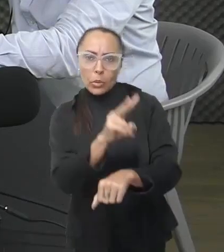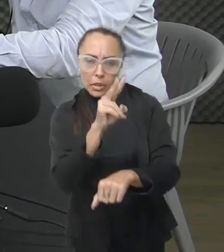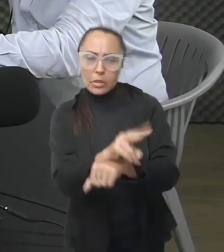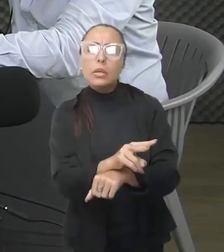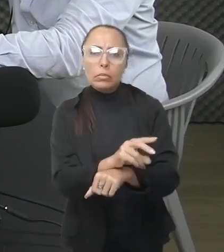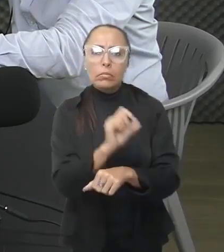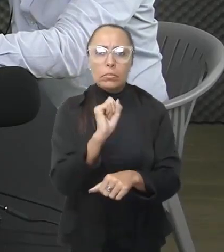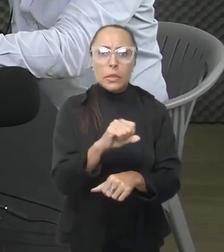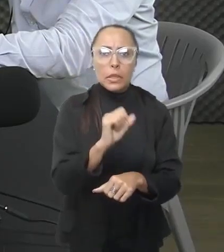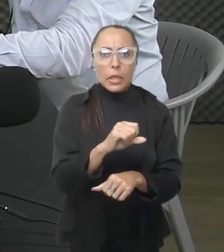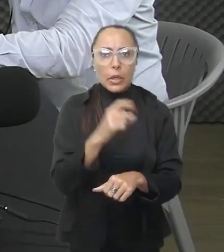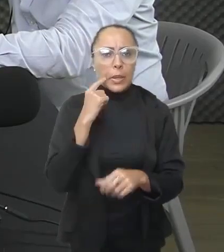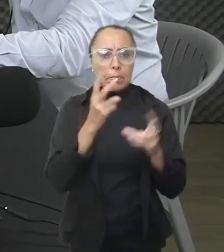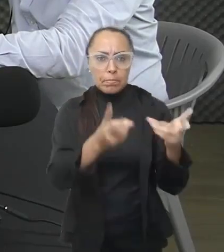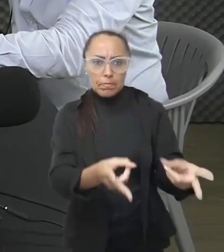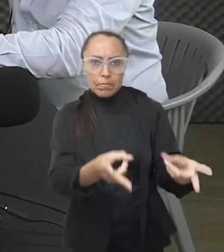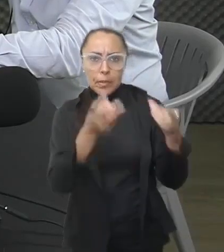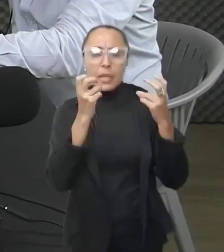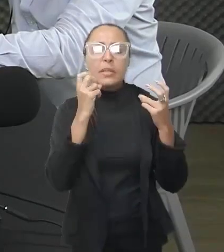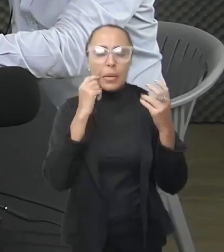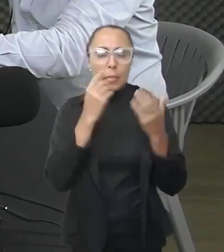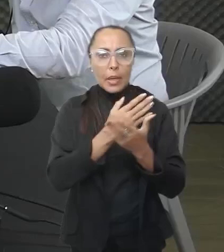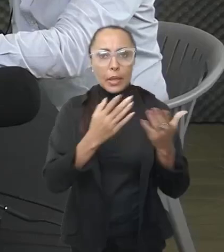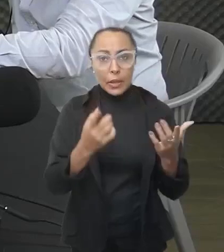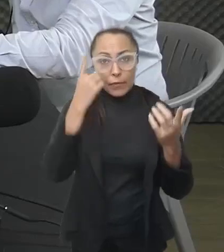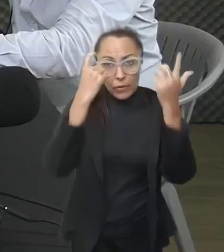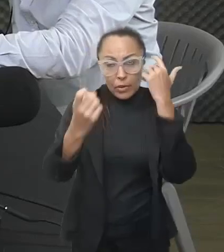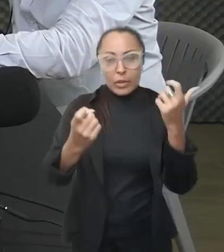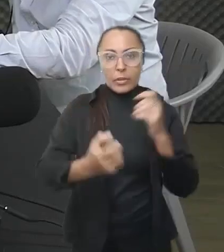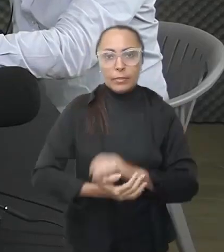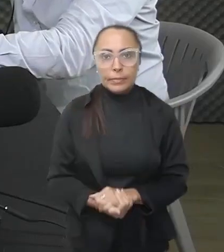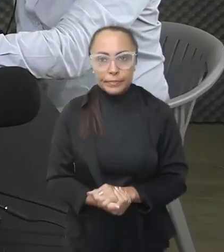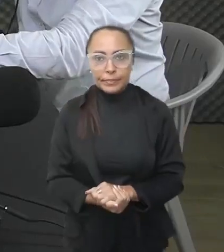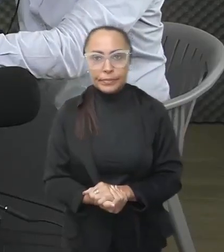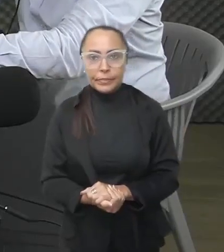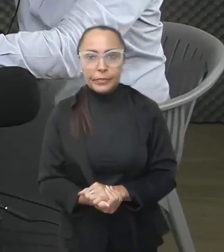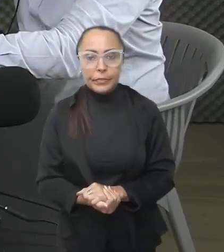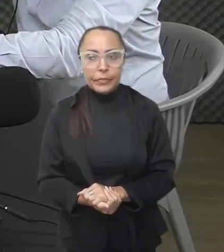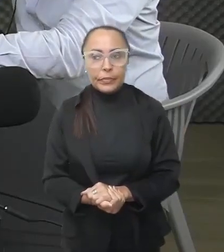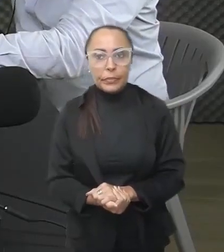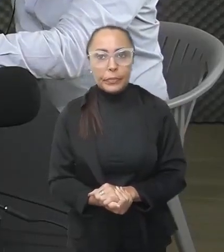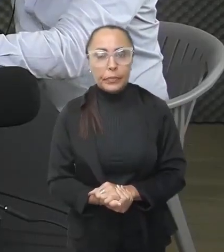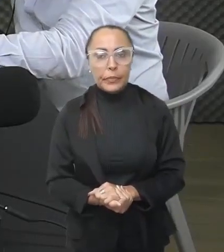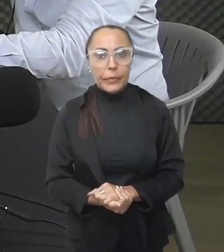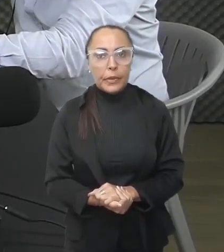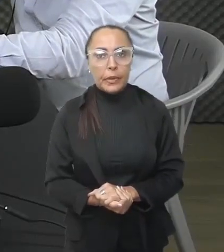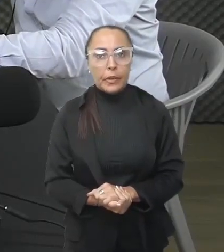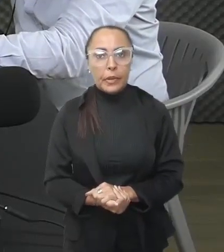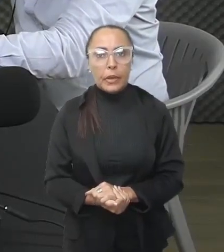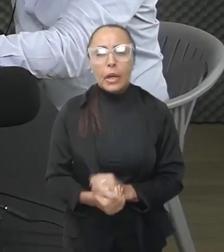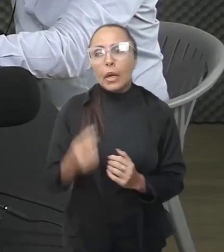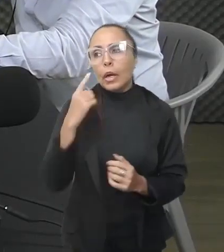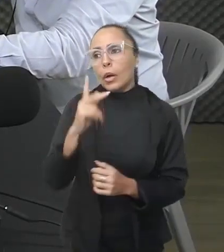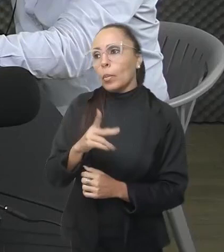e identificação desses casos de violência. Vamos conversar mais. Vamos lá. Humberto, por